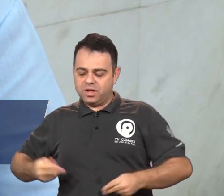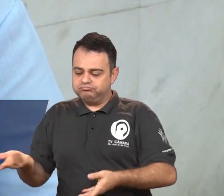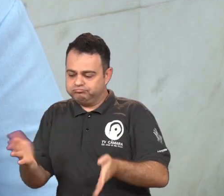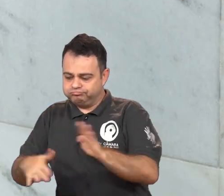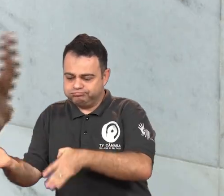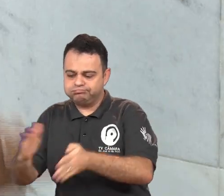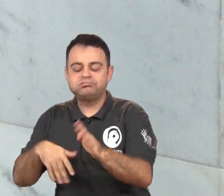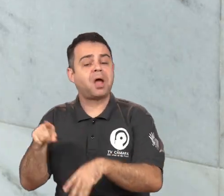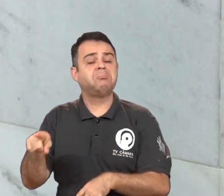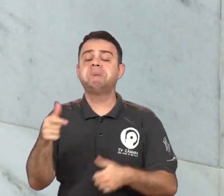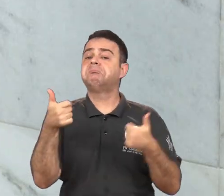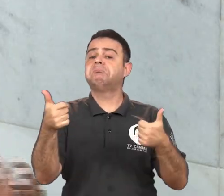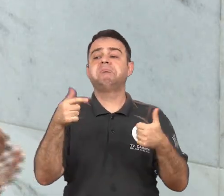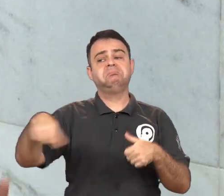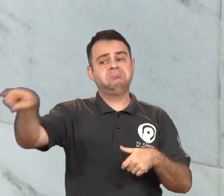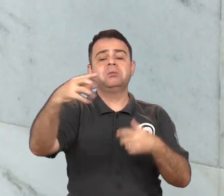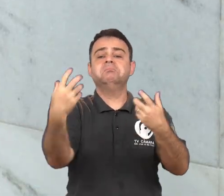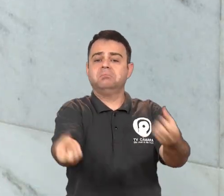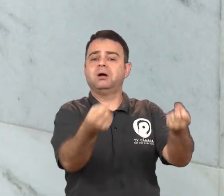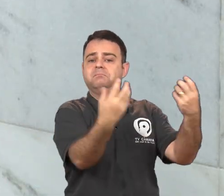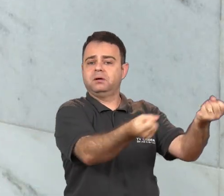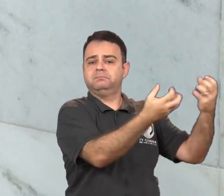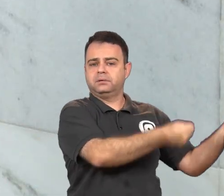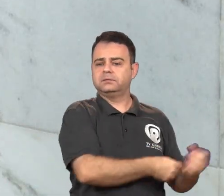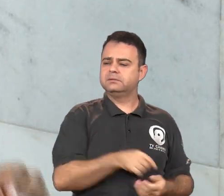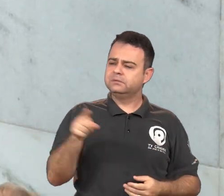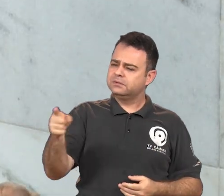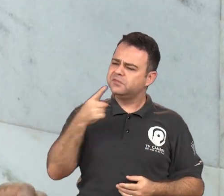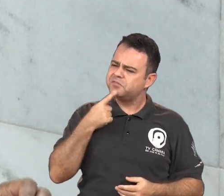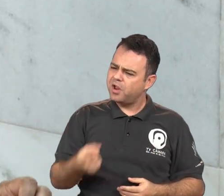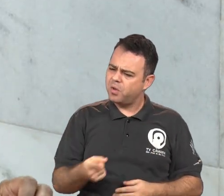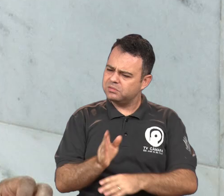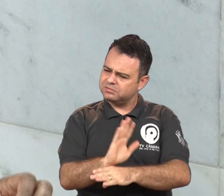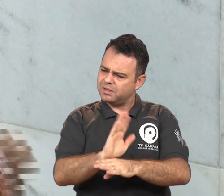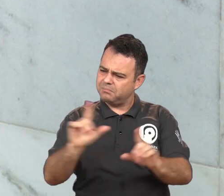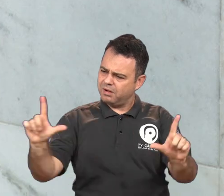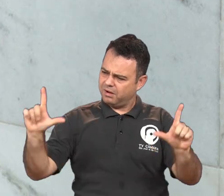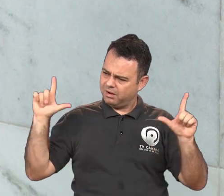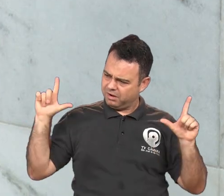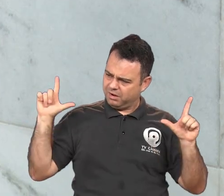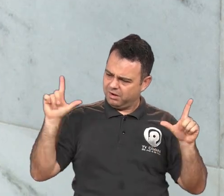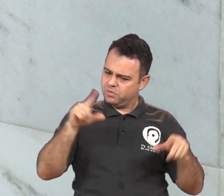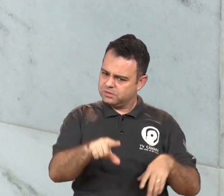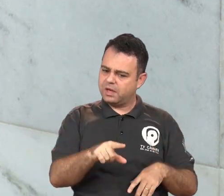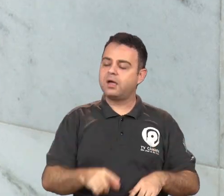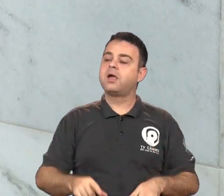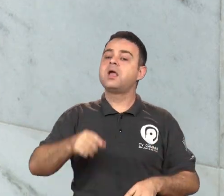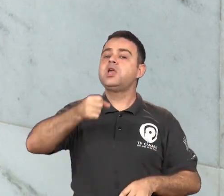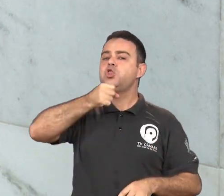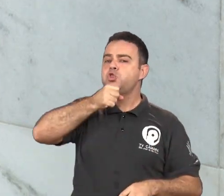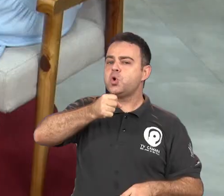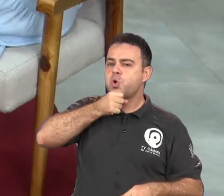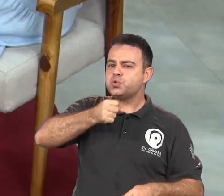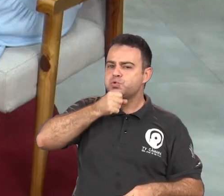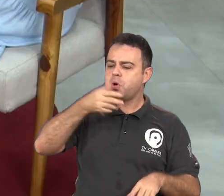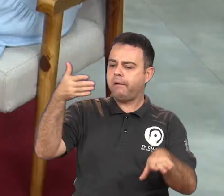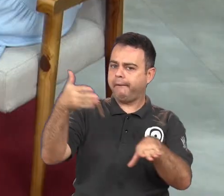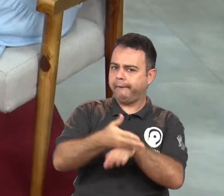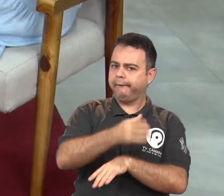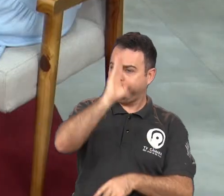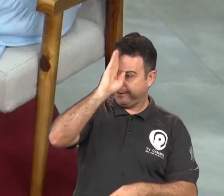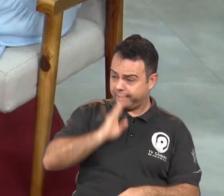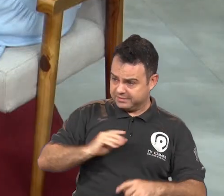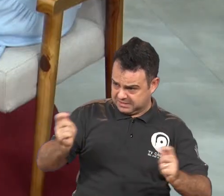população. A senhora citou do cinema diz respeito à gratuidade dos idosos, né, no acesso às salas de cinema, Sim.